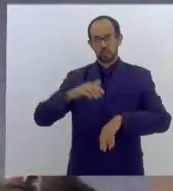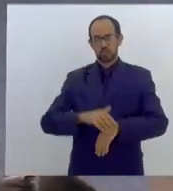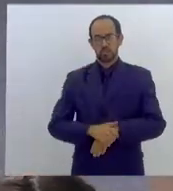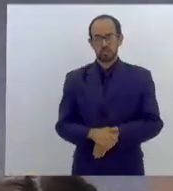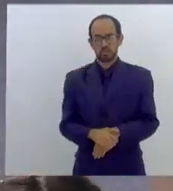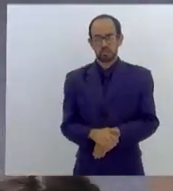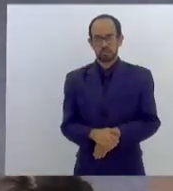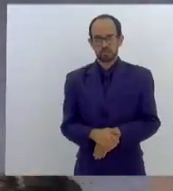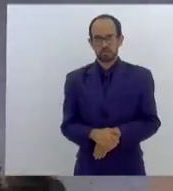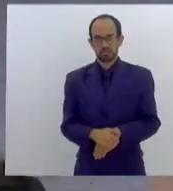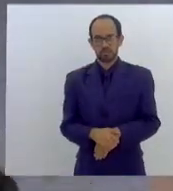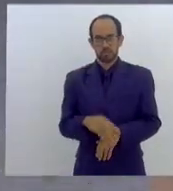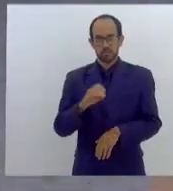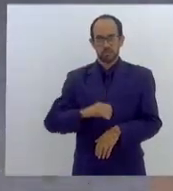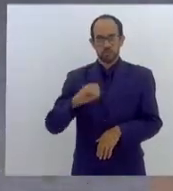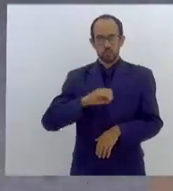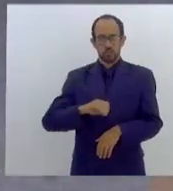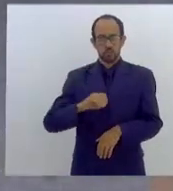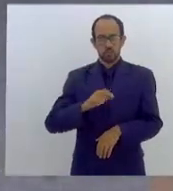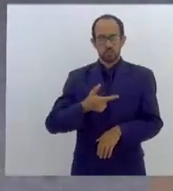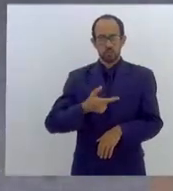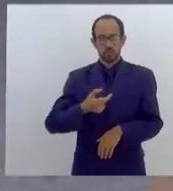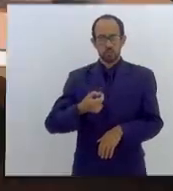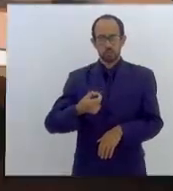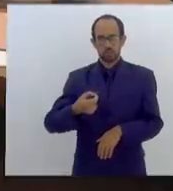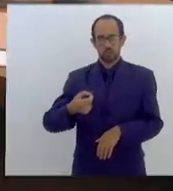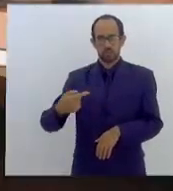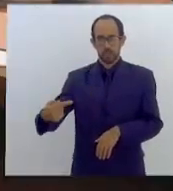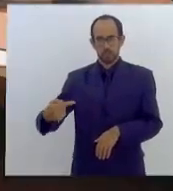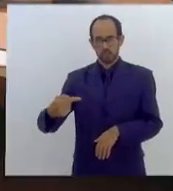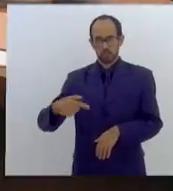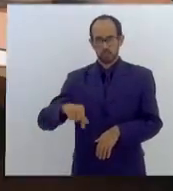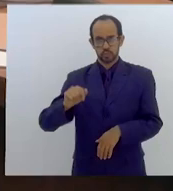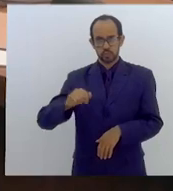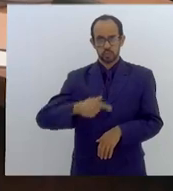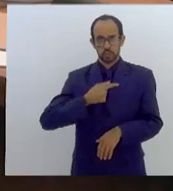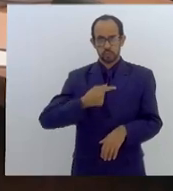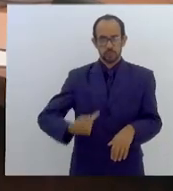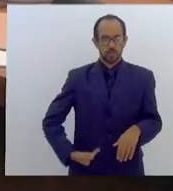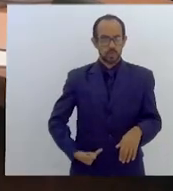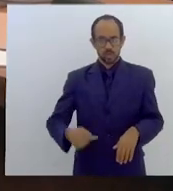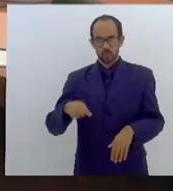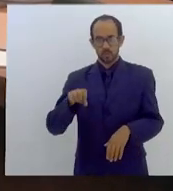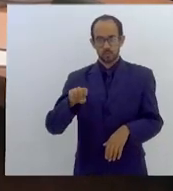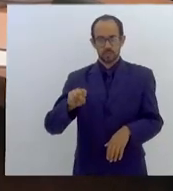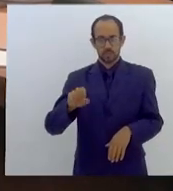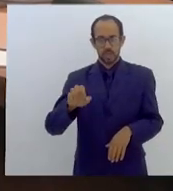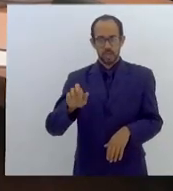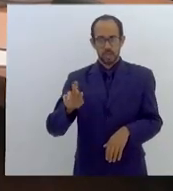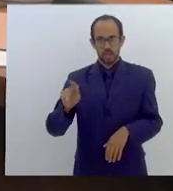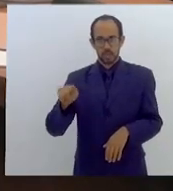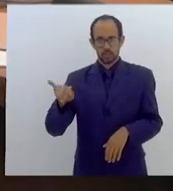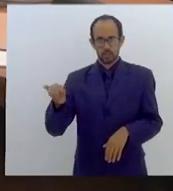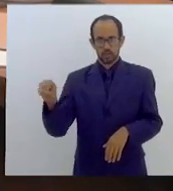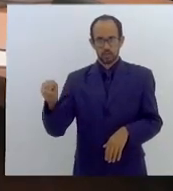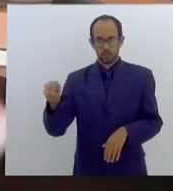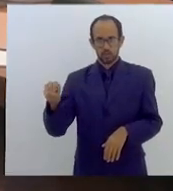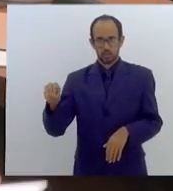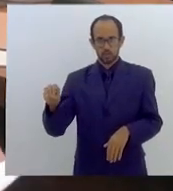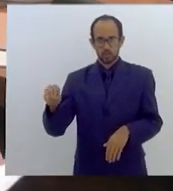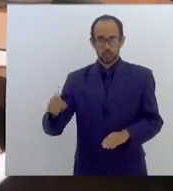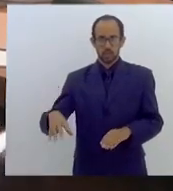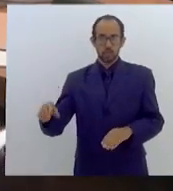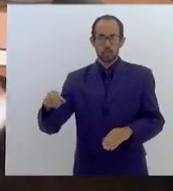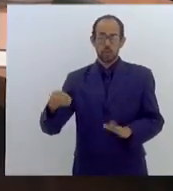E assim, em outubro de 2007, o então governador Sérgio Cabral envia para essa casa, incluindo a